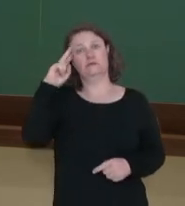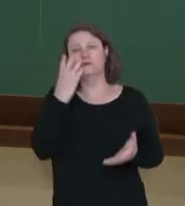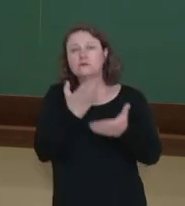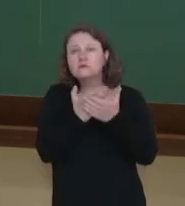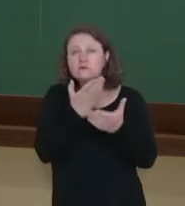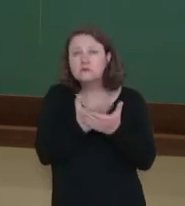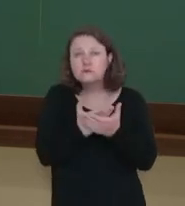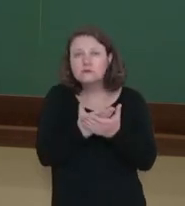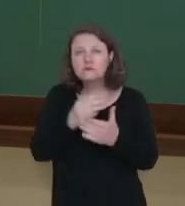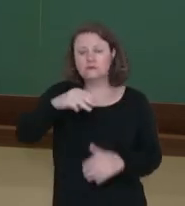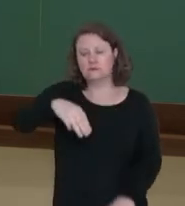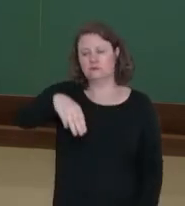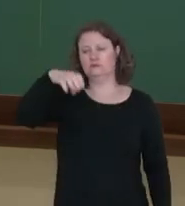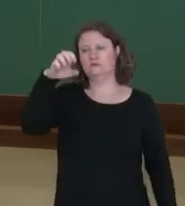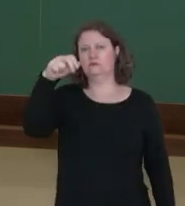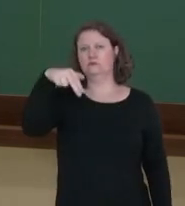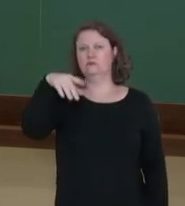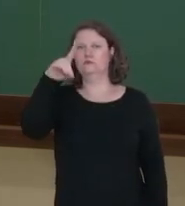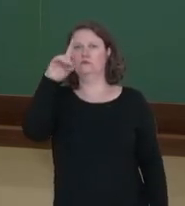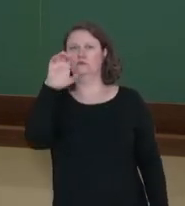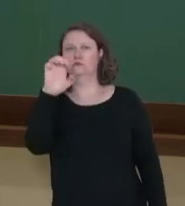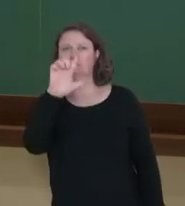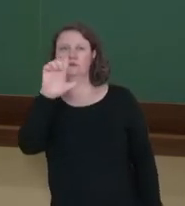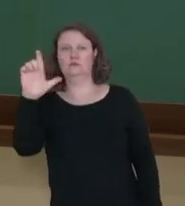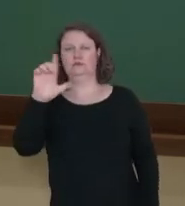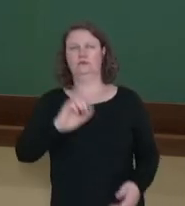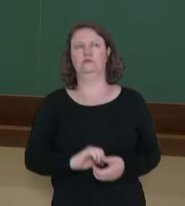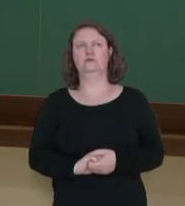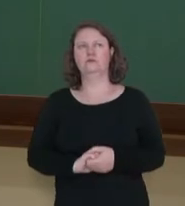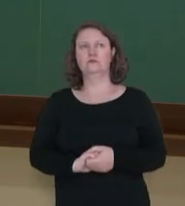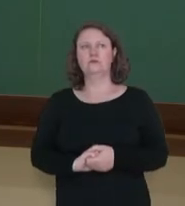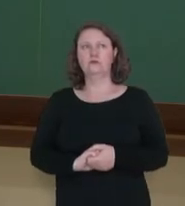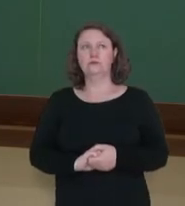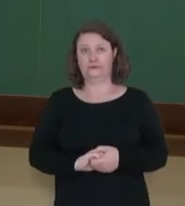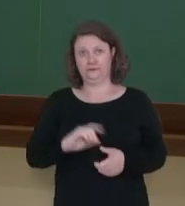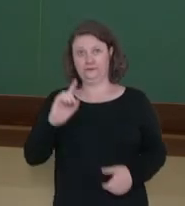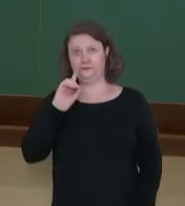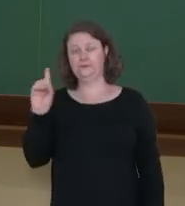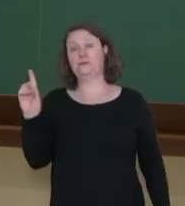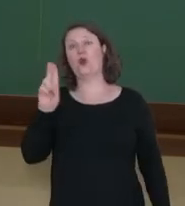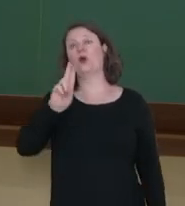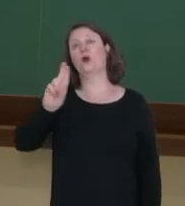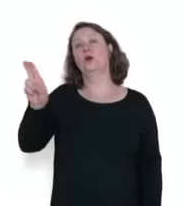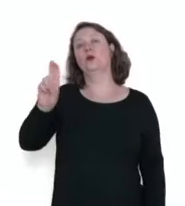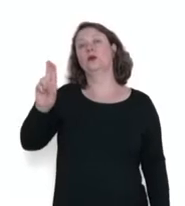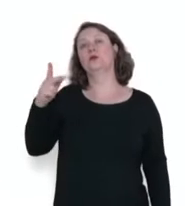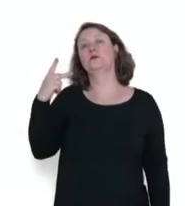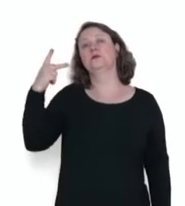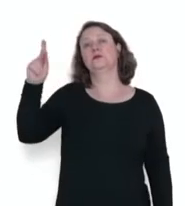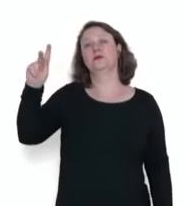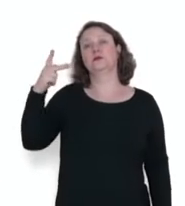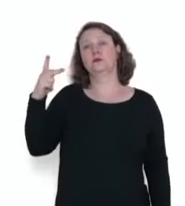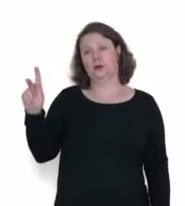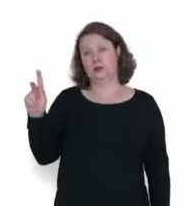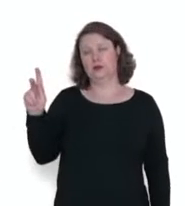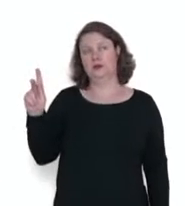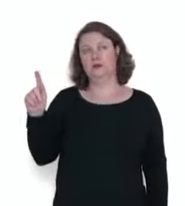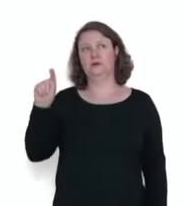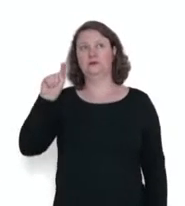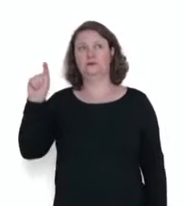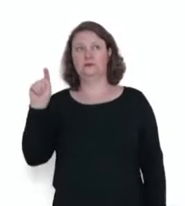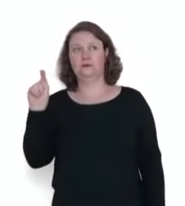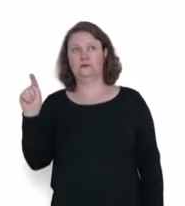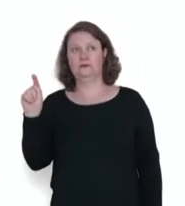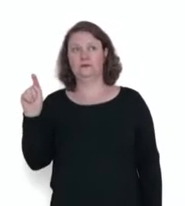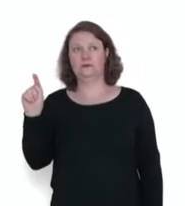estudos de Mendel. Então vamos falar sobre Mendel. O nome, né, de batismo é